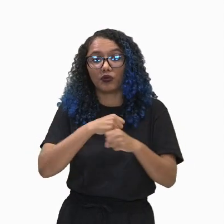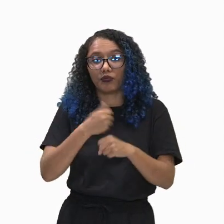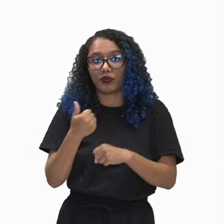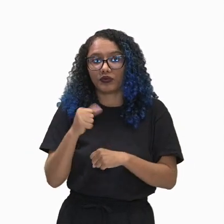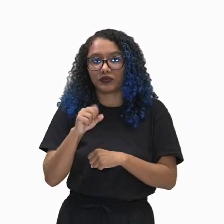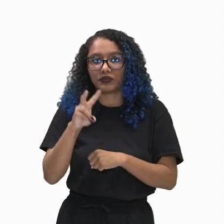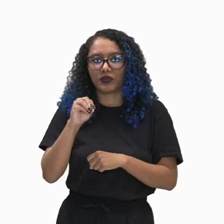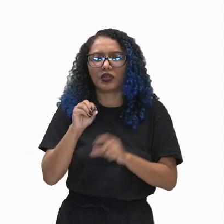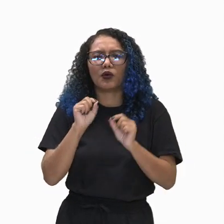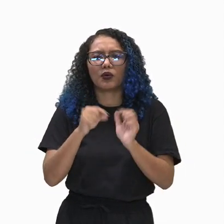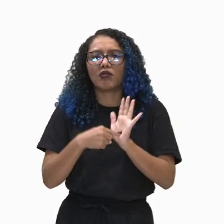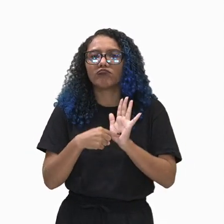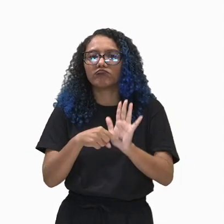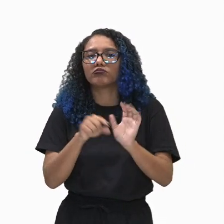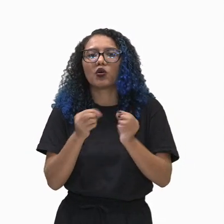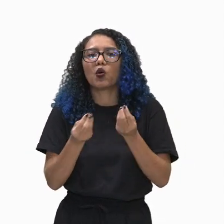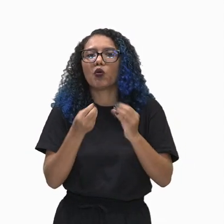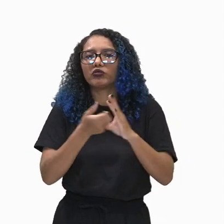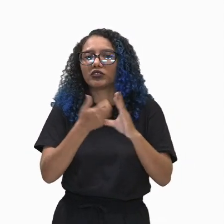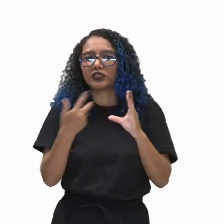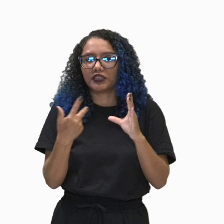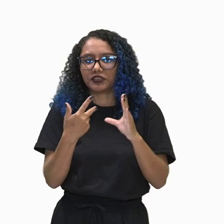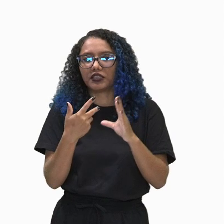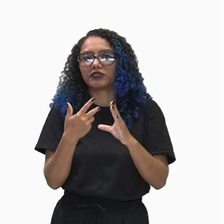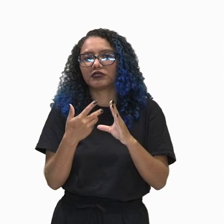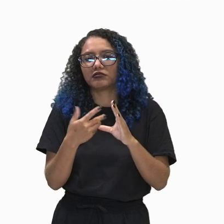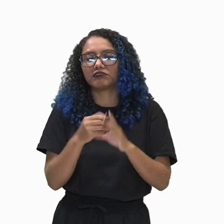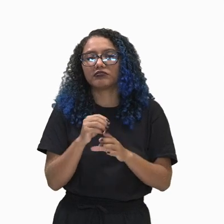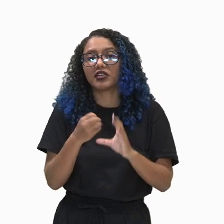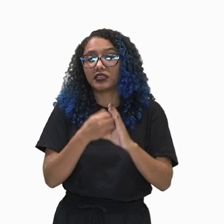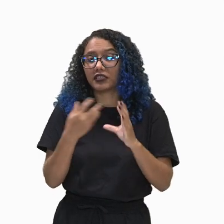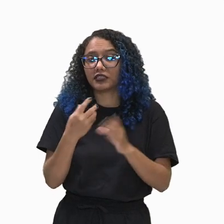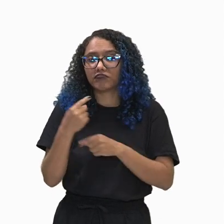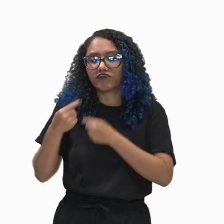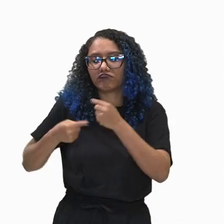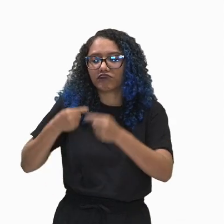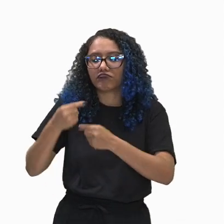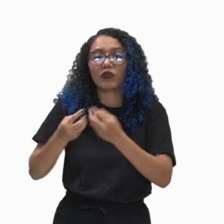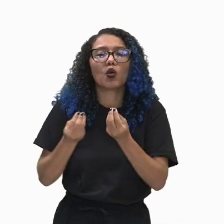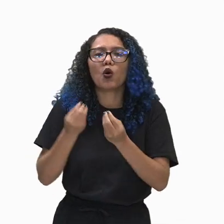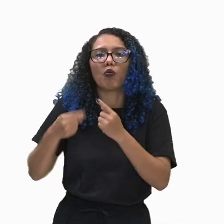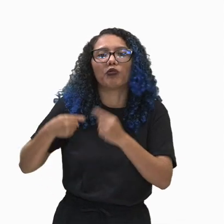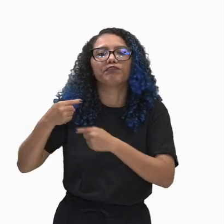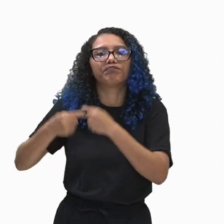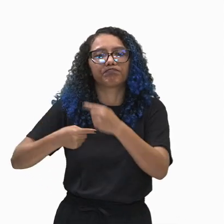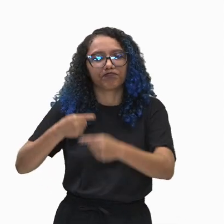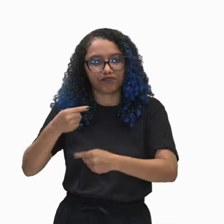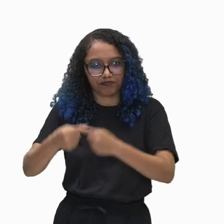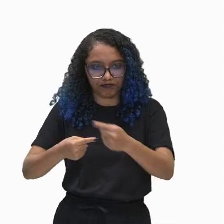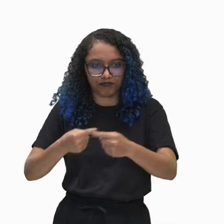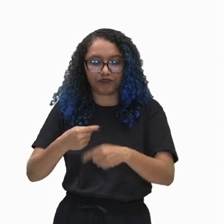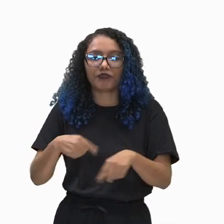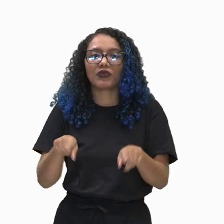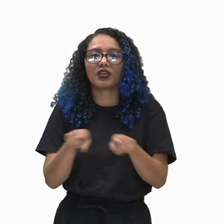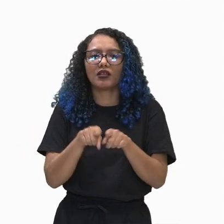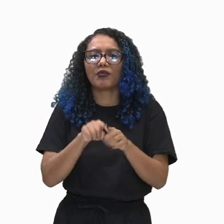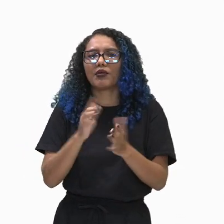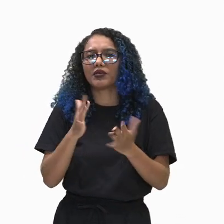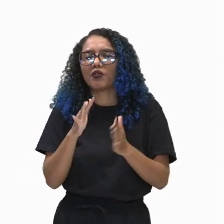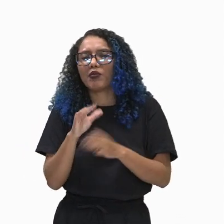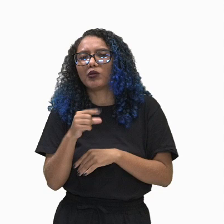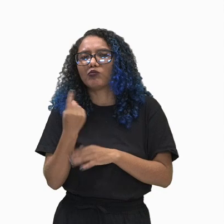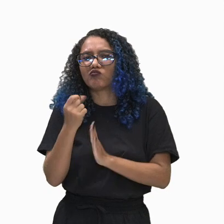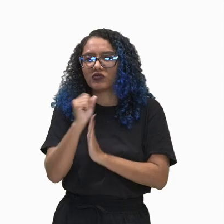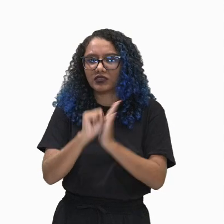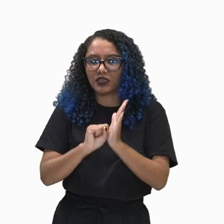características transmitidas por hereditariedade ao longo das gerações, e mais ou menos um século